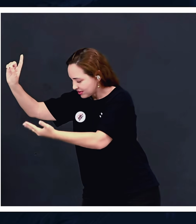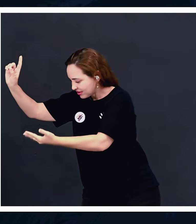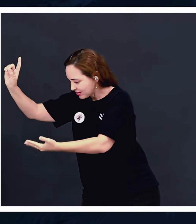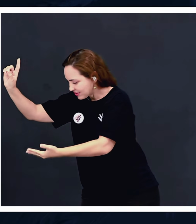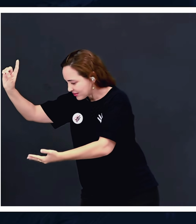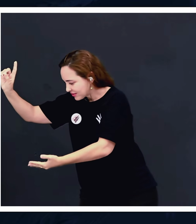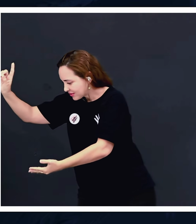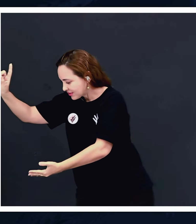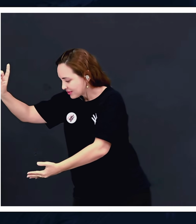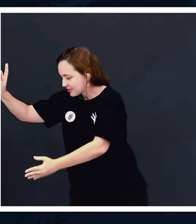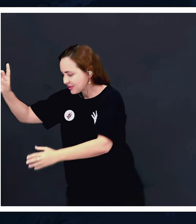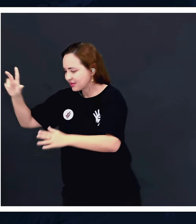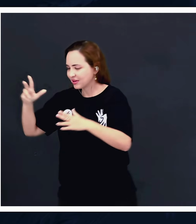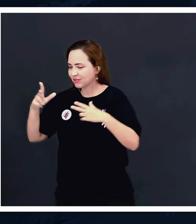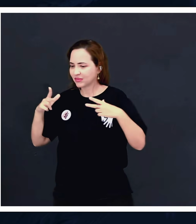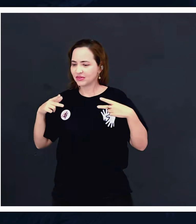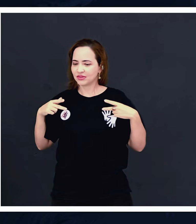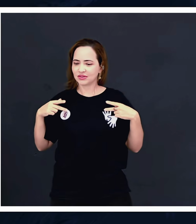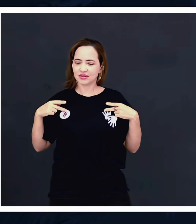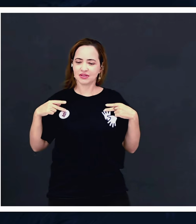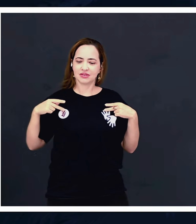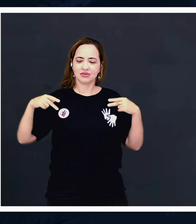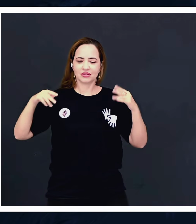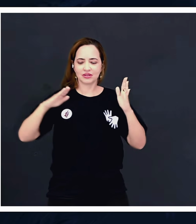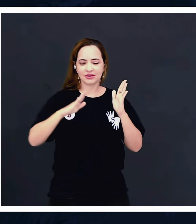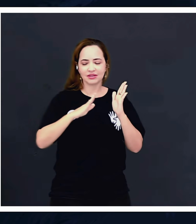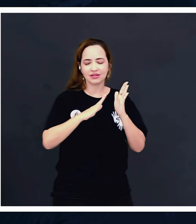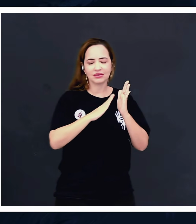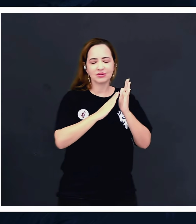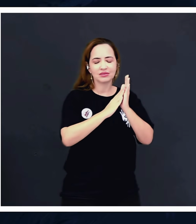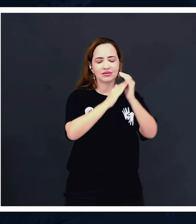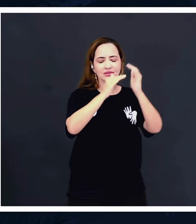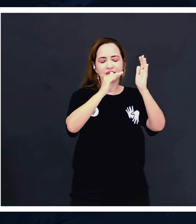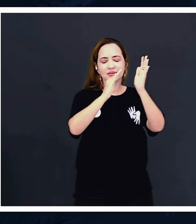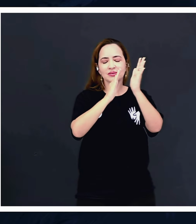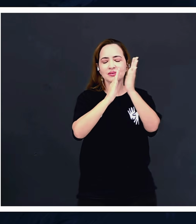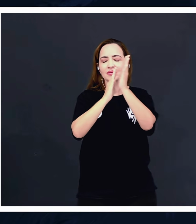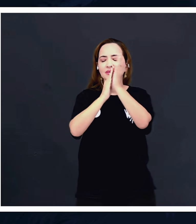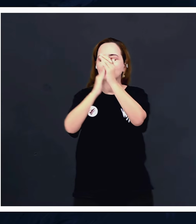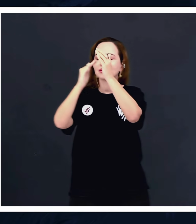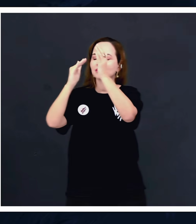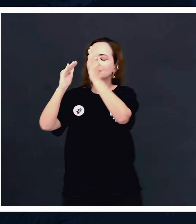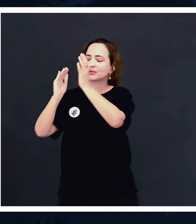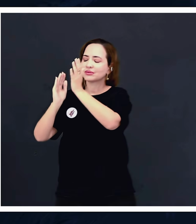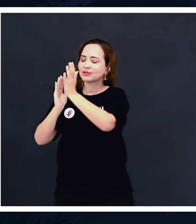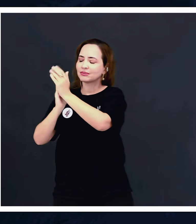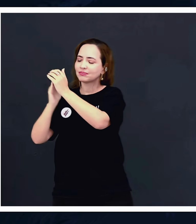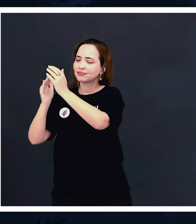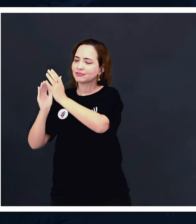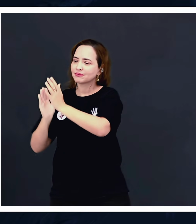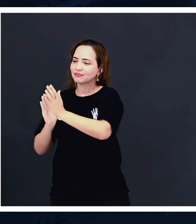É o Senhor e muito digno de louvor.